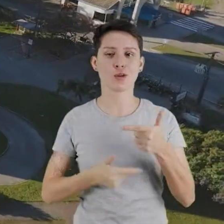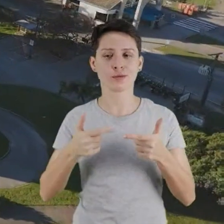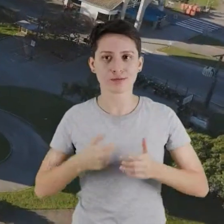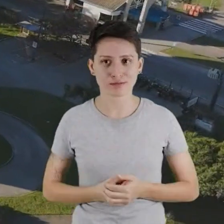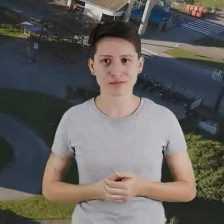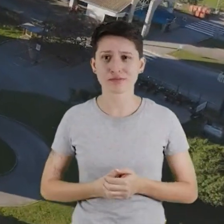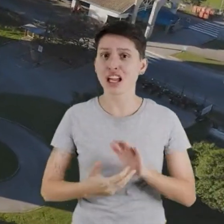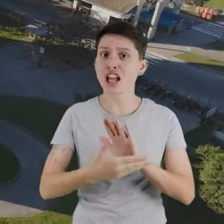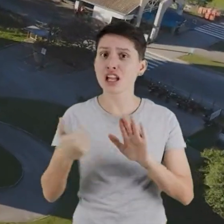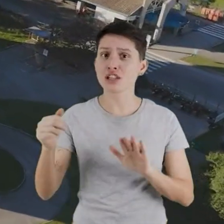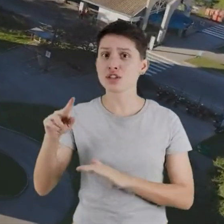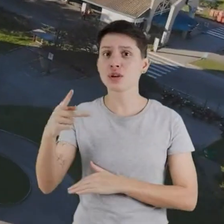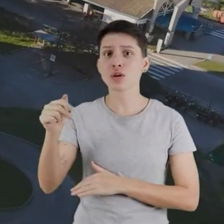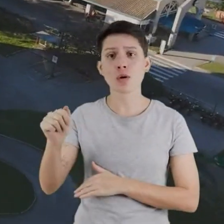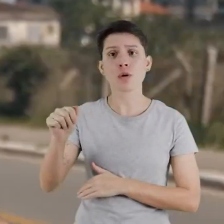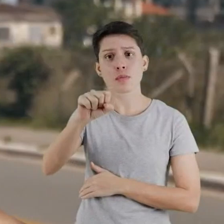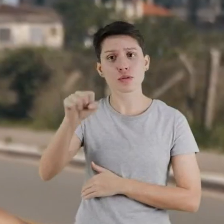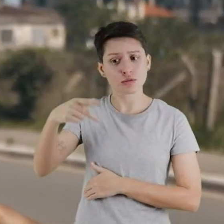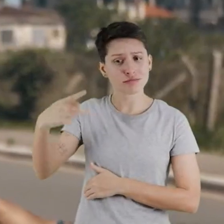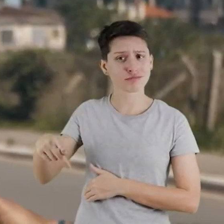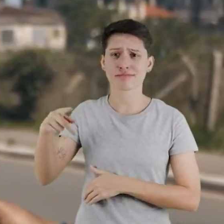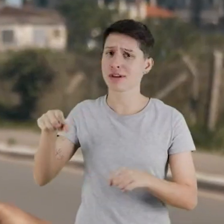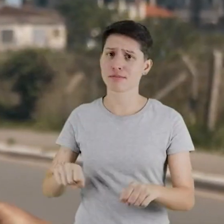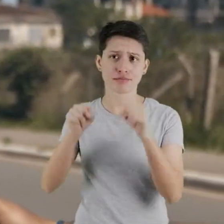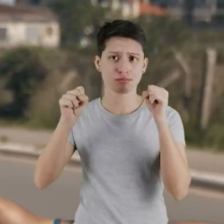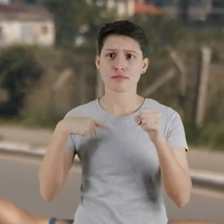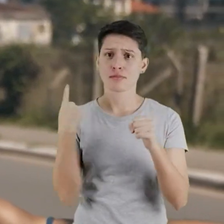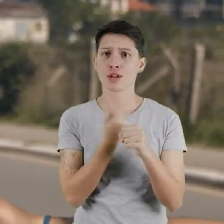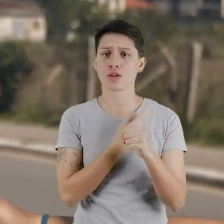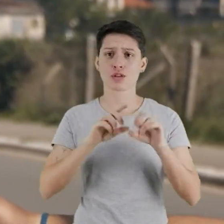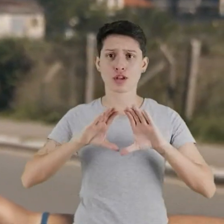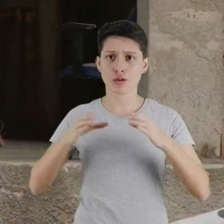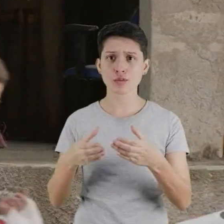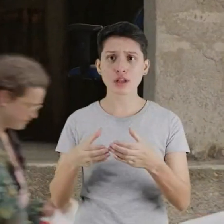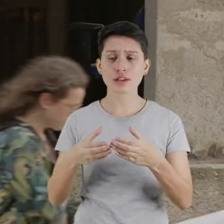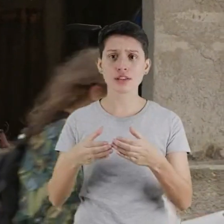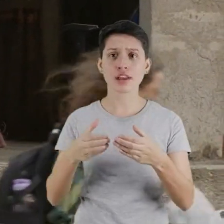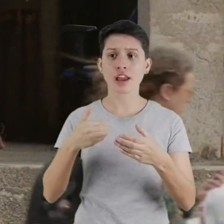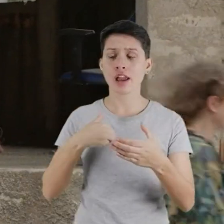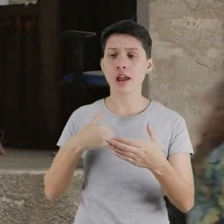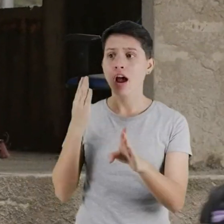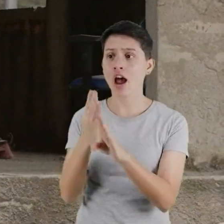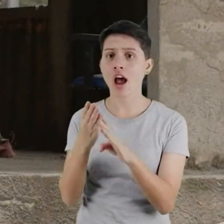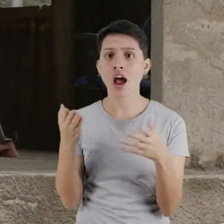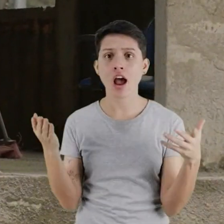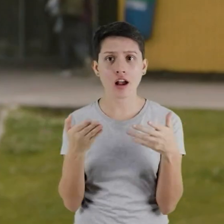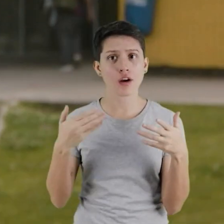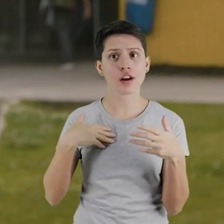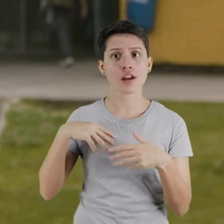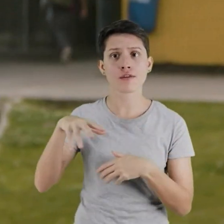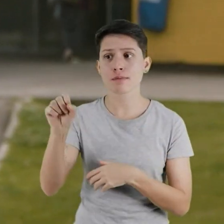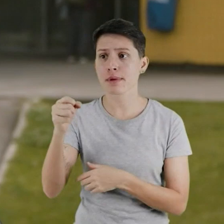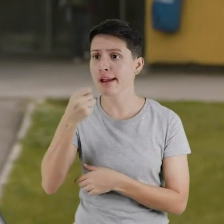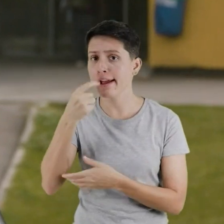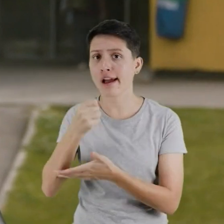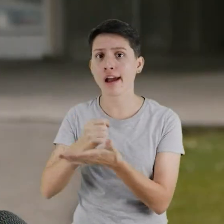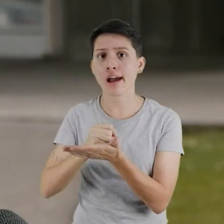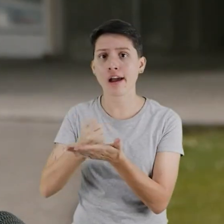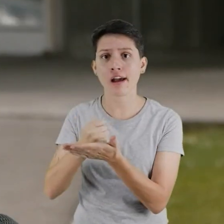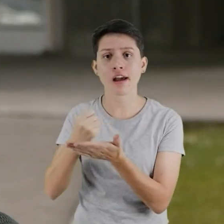O nosso prefeito tirou o Passu daqui. Acho que foi um grande estrago para a nossa comunidade. Acabei de saber agora, né, que eu vim buscar um